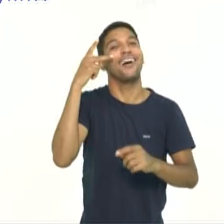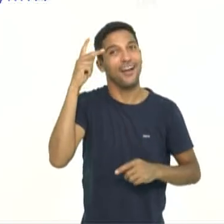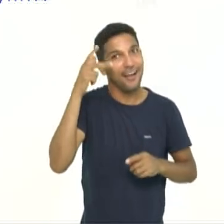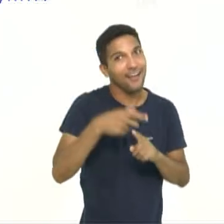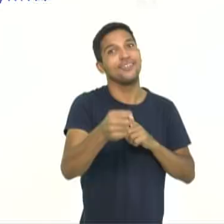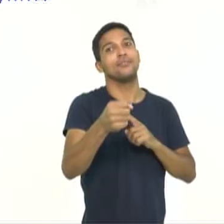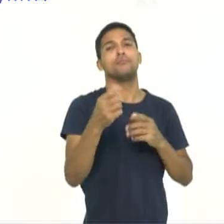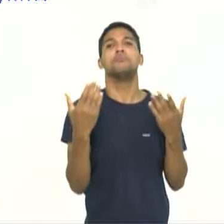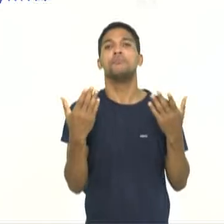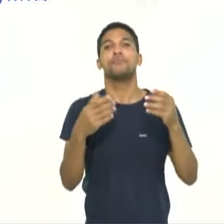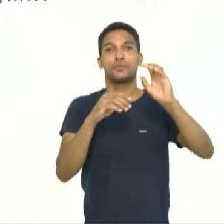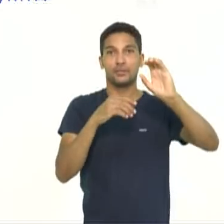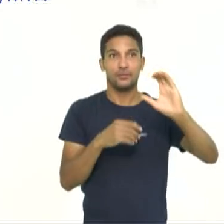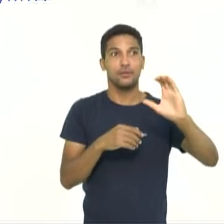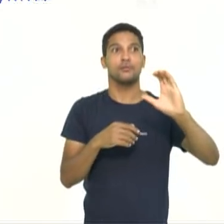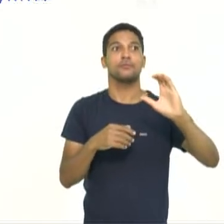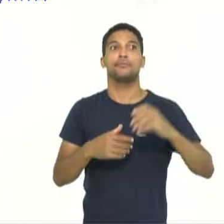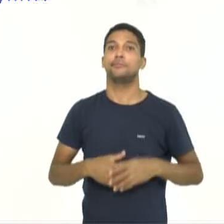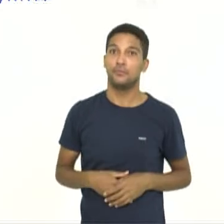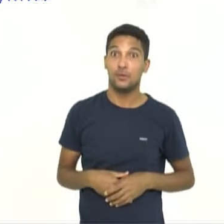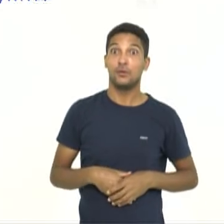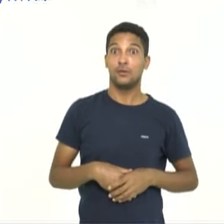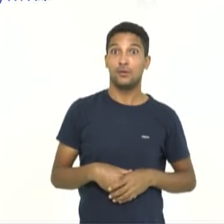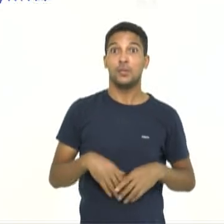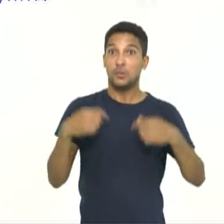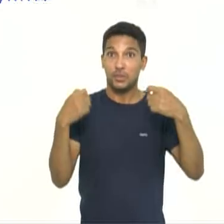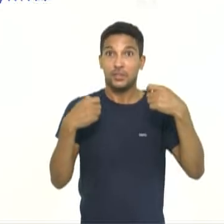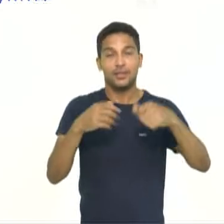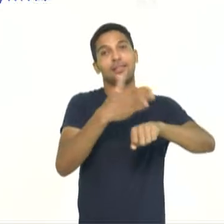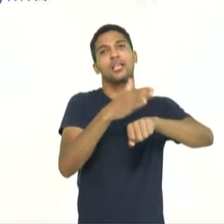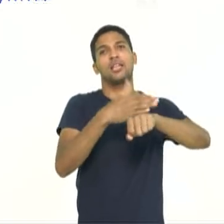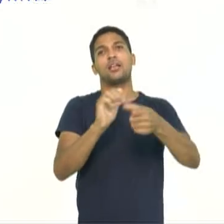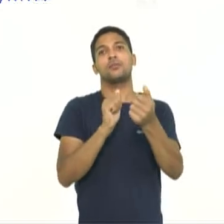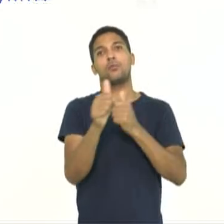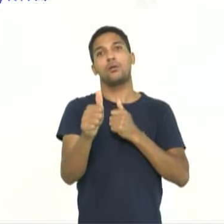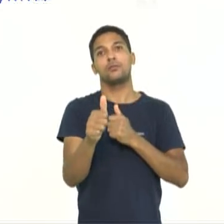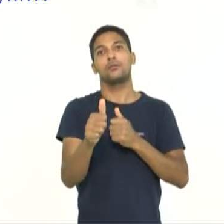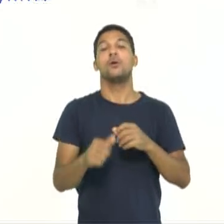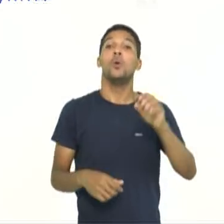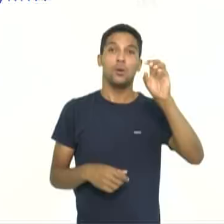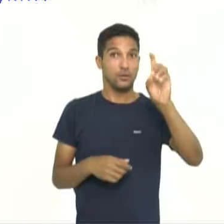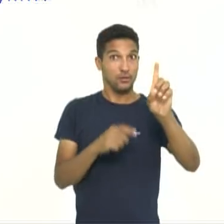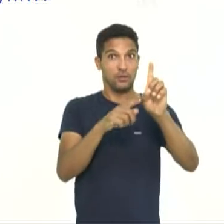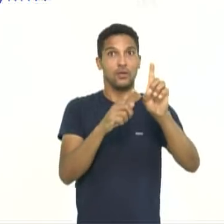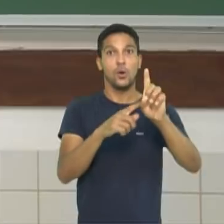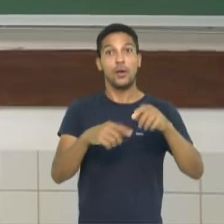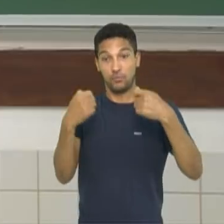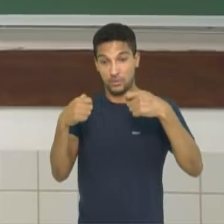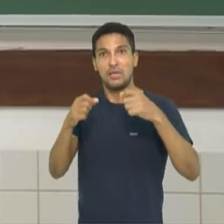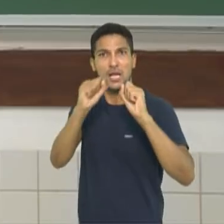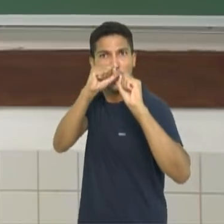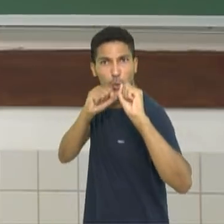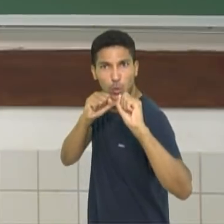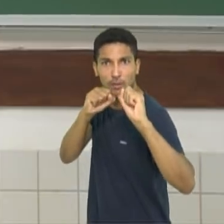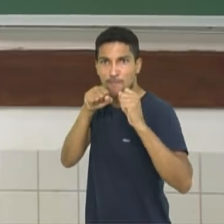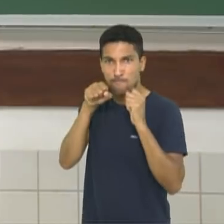lutas. Nosso segundo exercício, então. As lutas tiveram origem aonde,